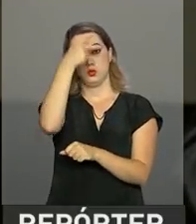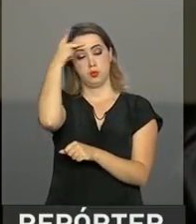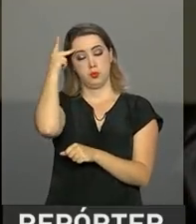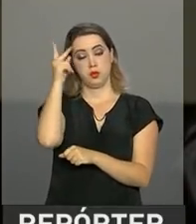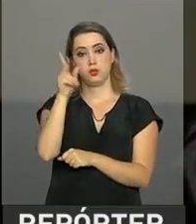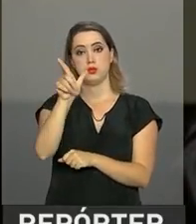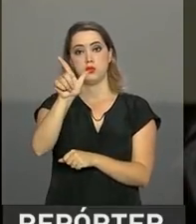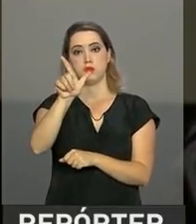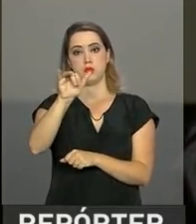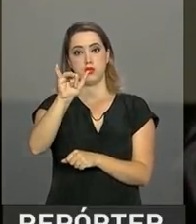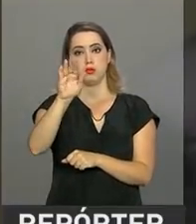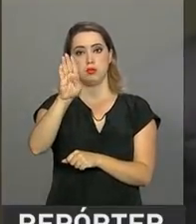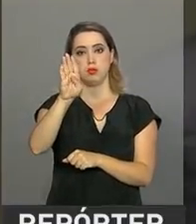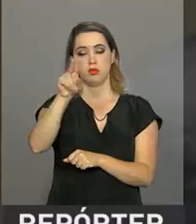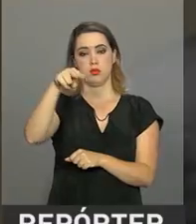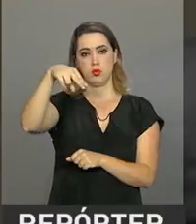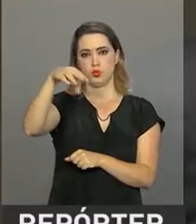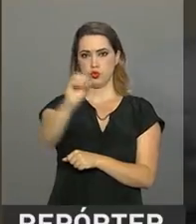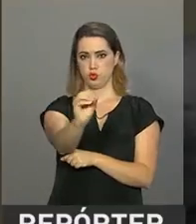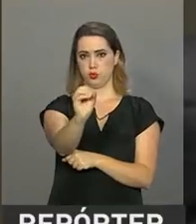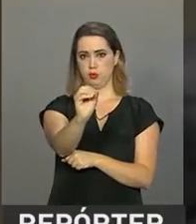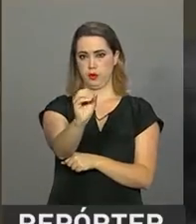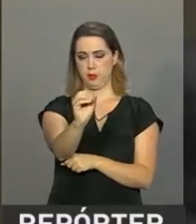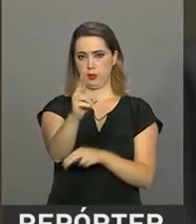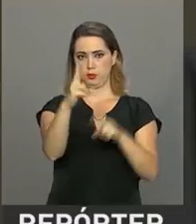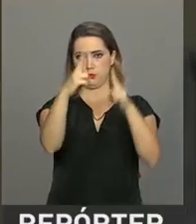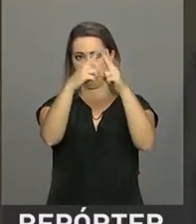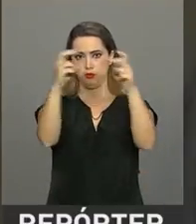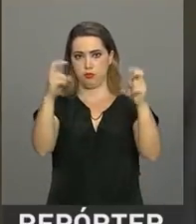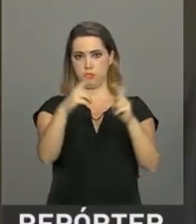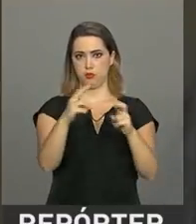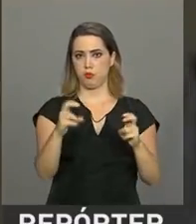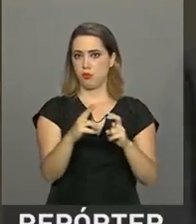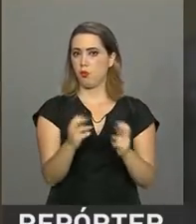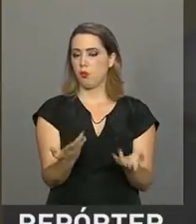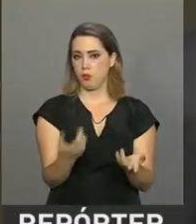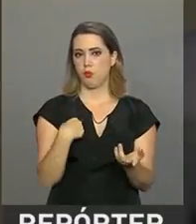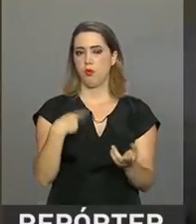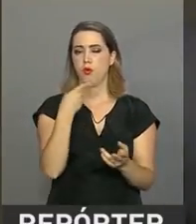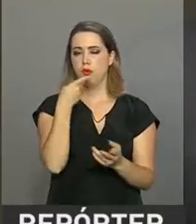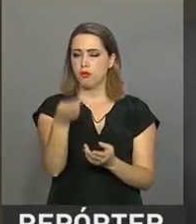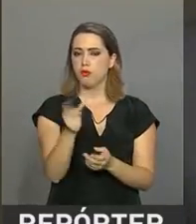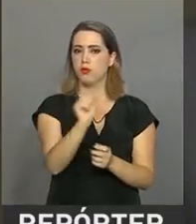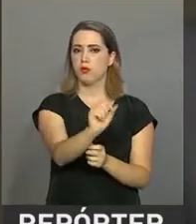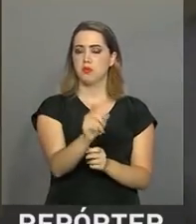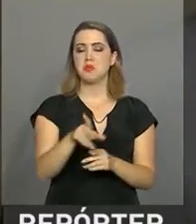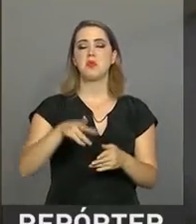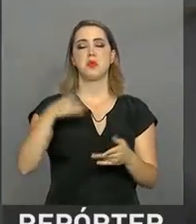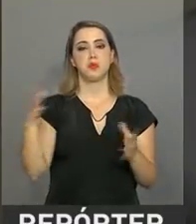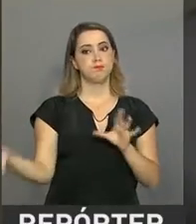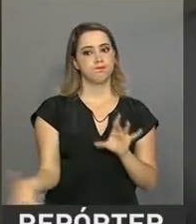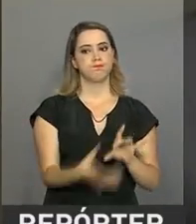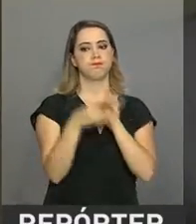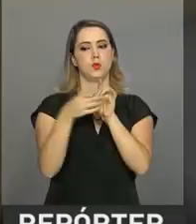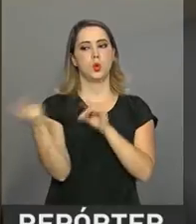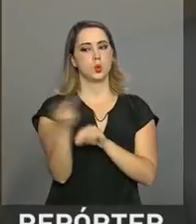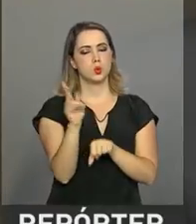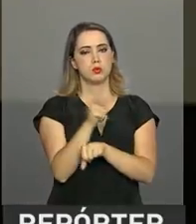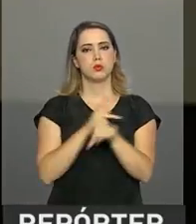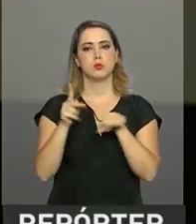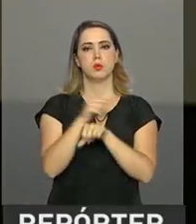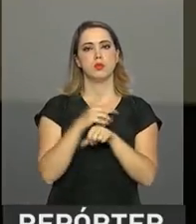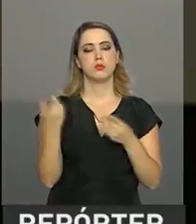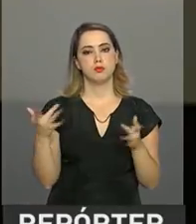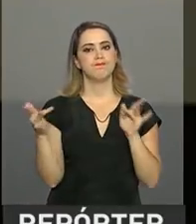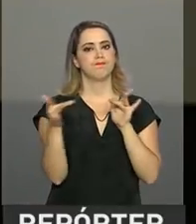descendente de libaneses temer disse que a relação do país árabe com o brasil é intensa lembrou da ligação entre os povos